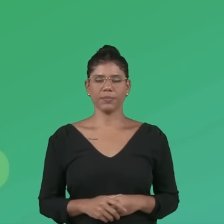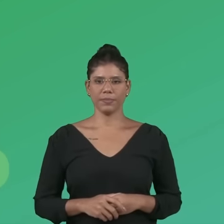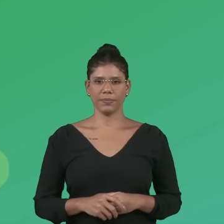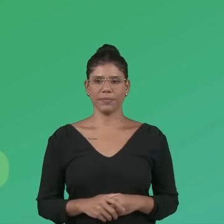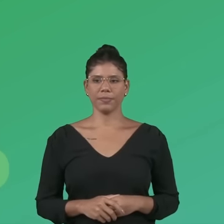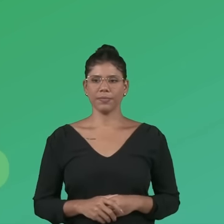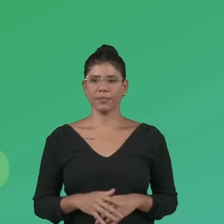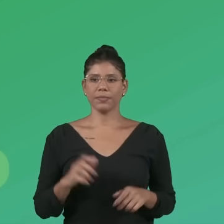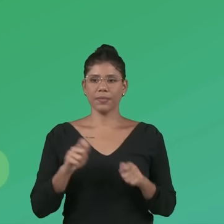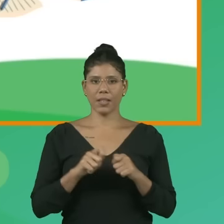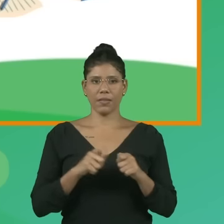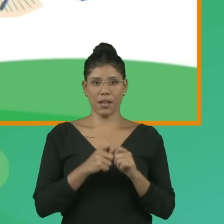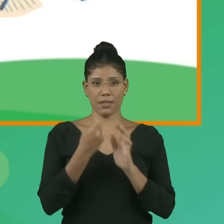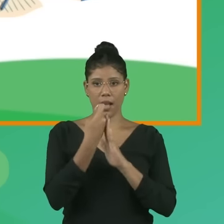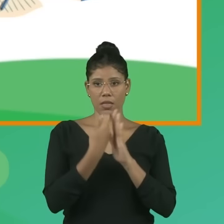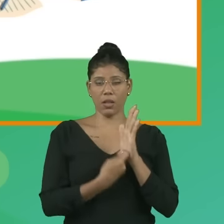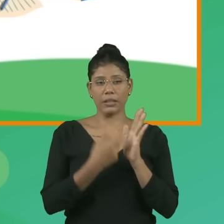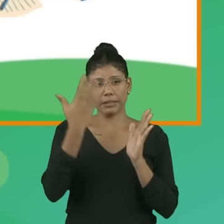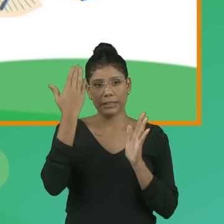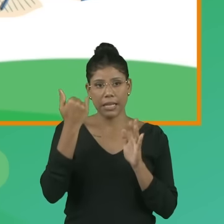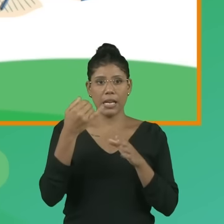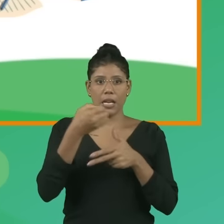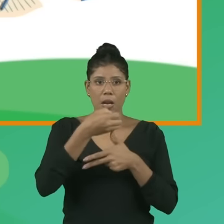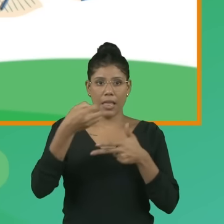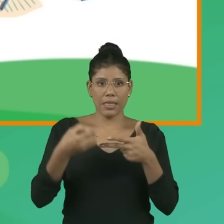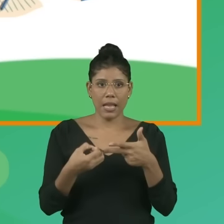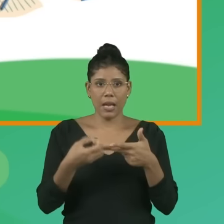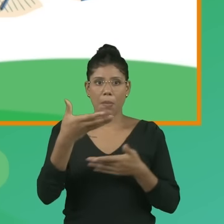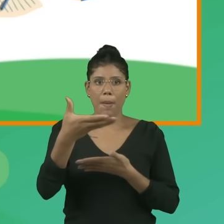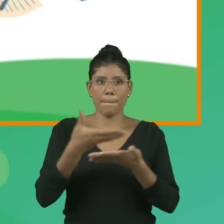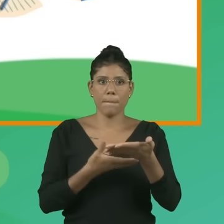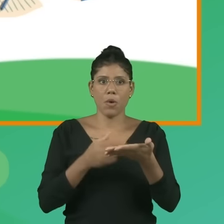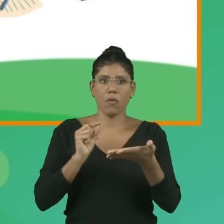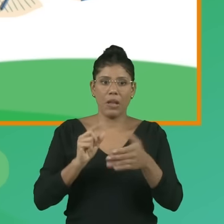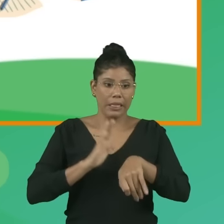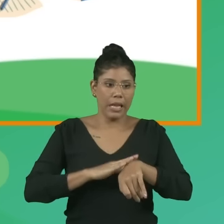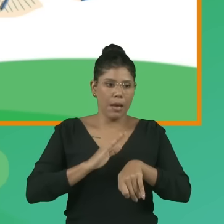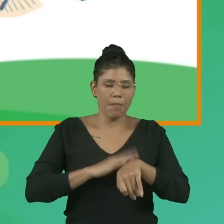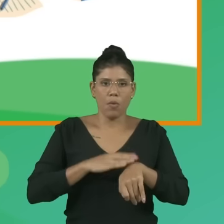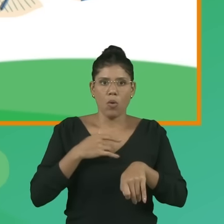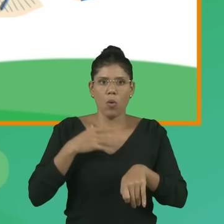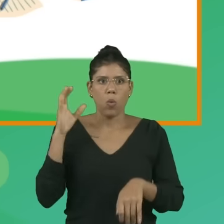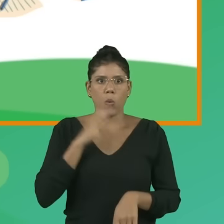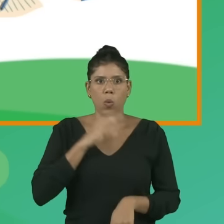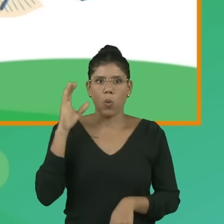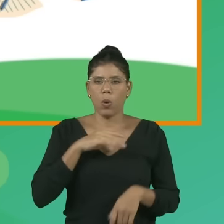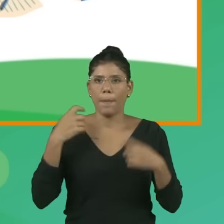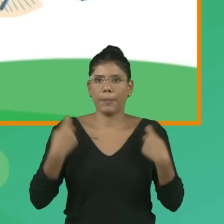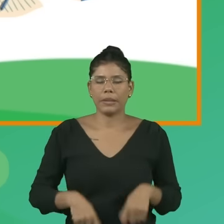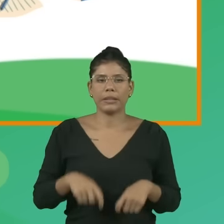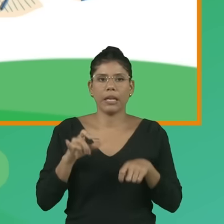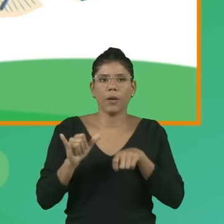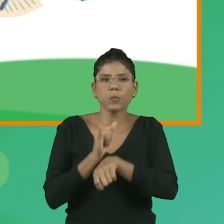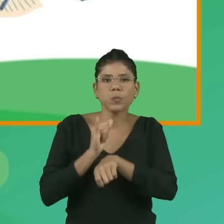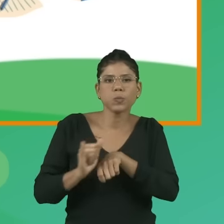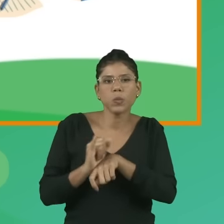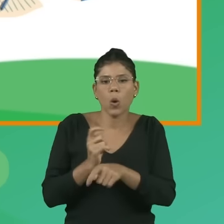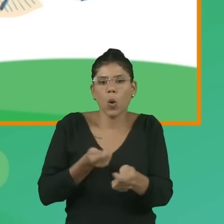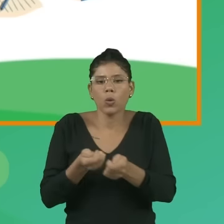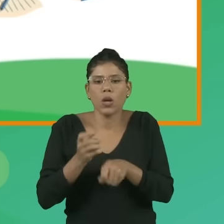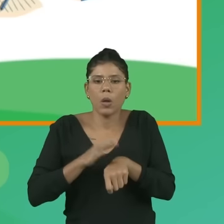Faça anotações. Eu sei que o Enem é uma prova de tempo, que você precisa controlar o tempo,